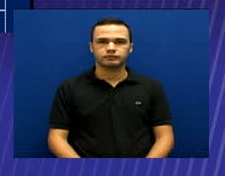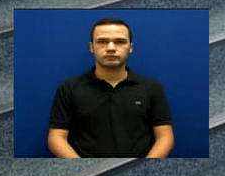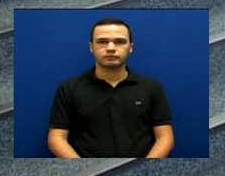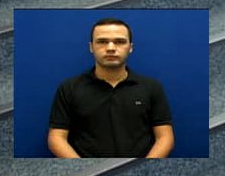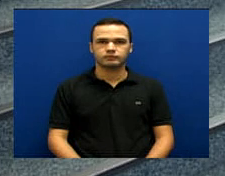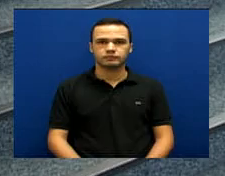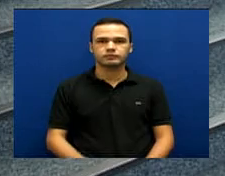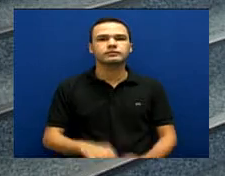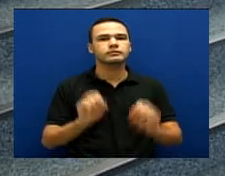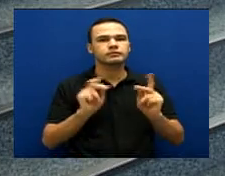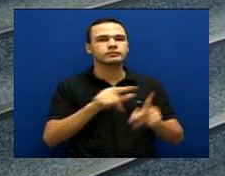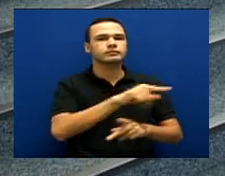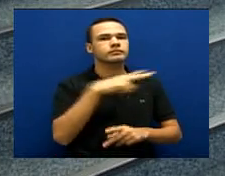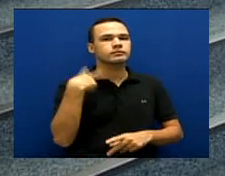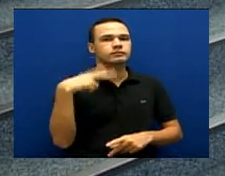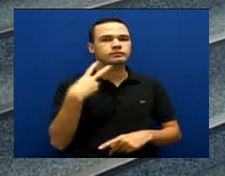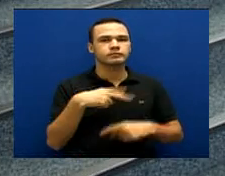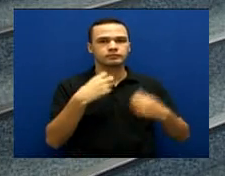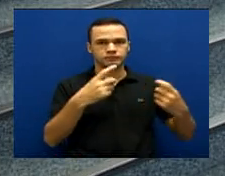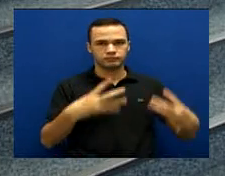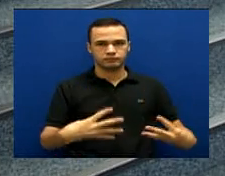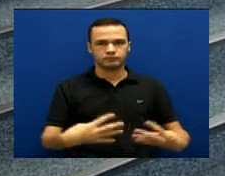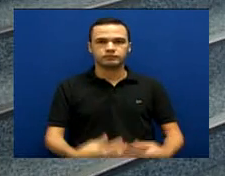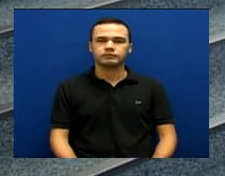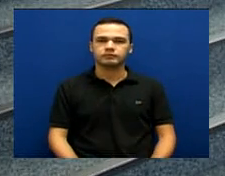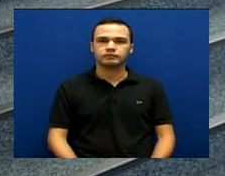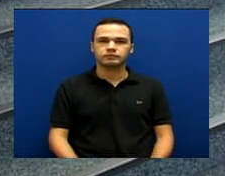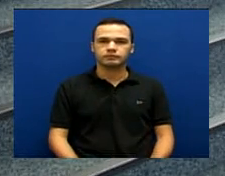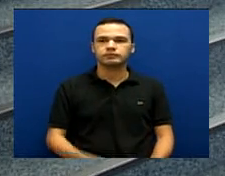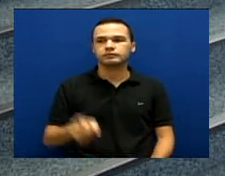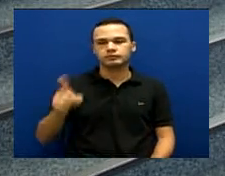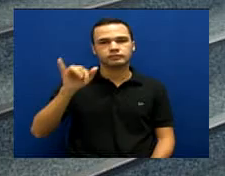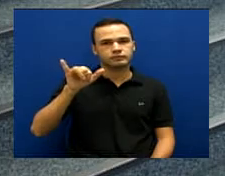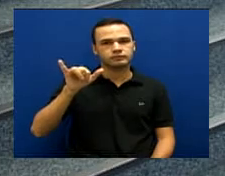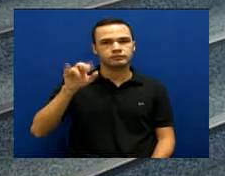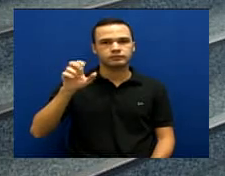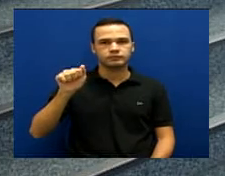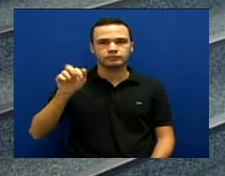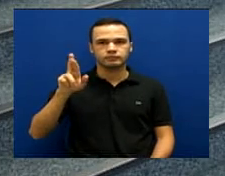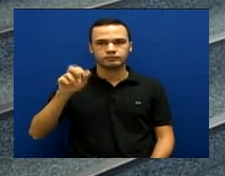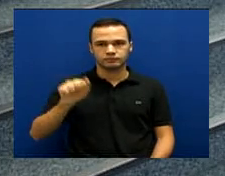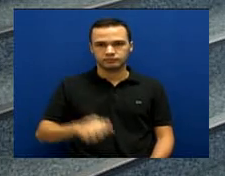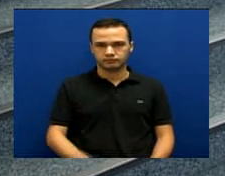pois é melhor do que a palavra era